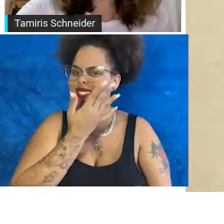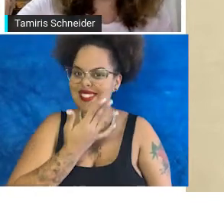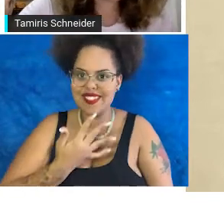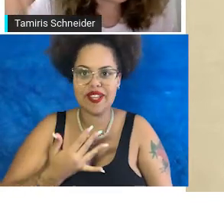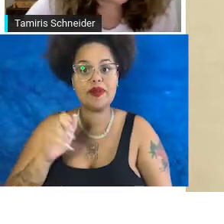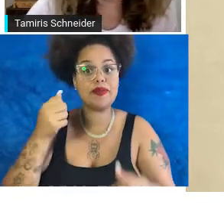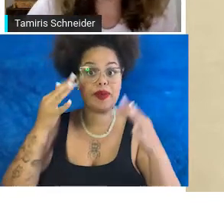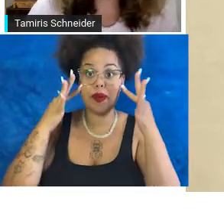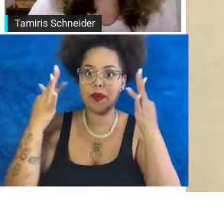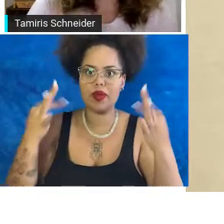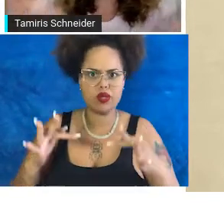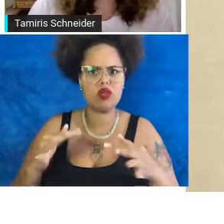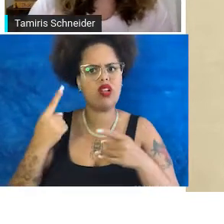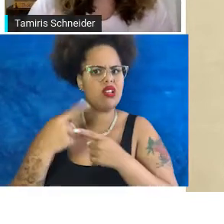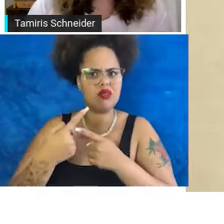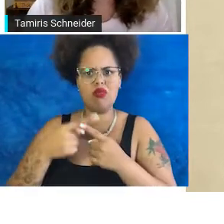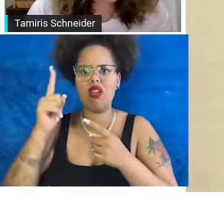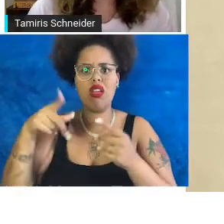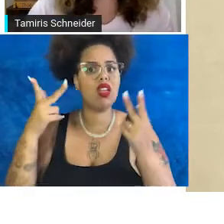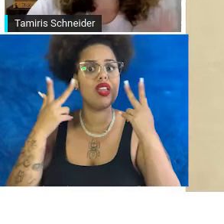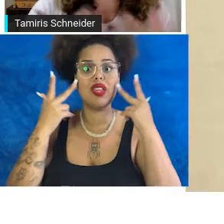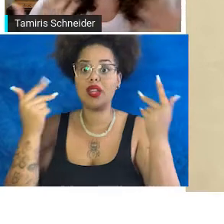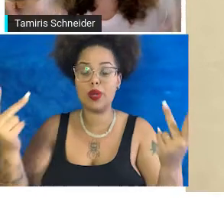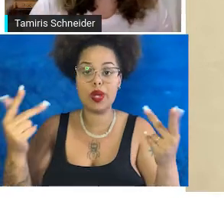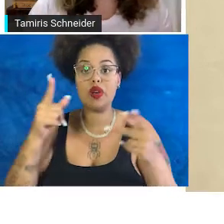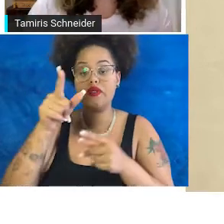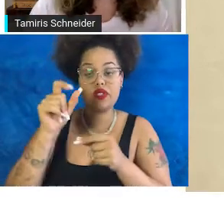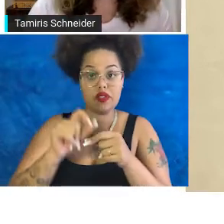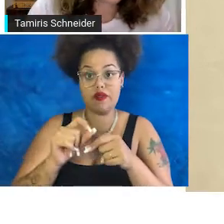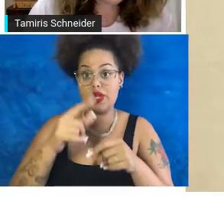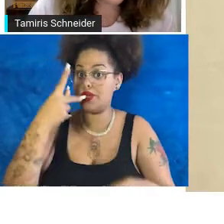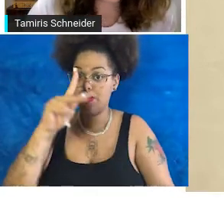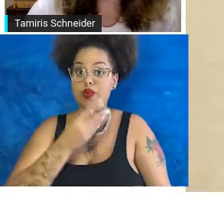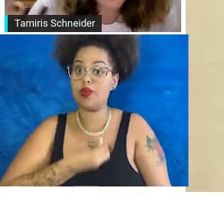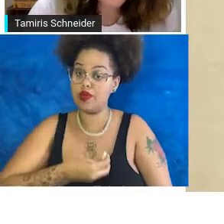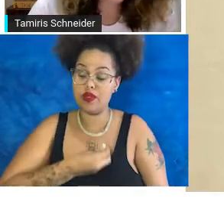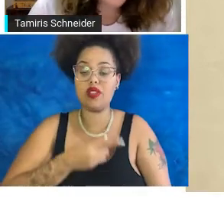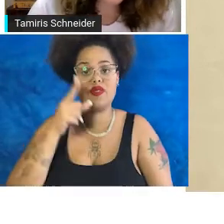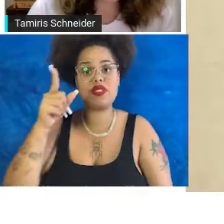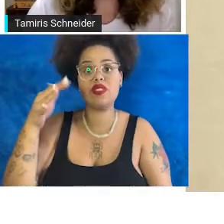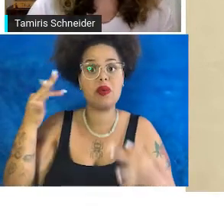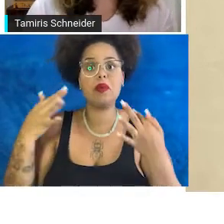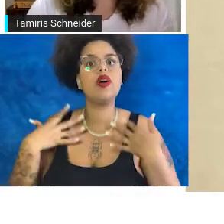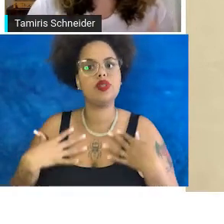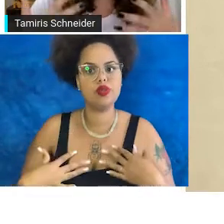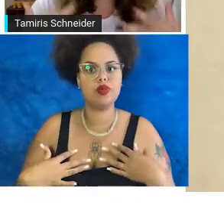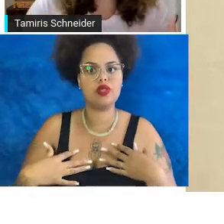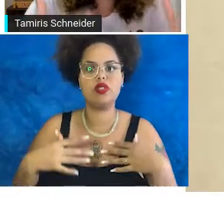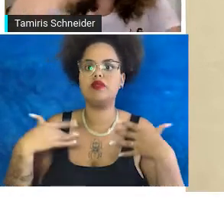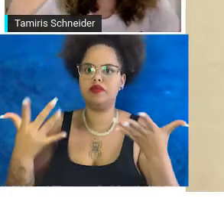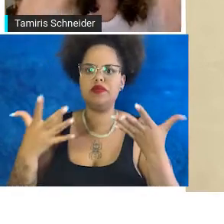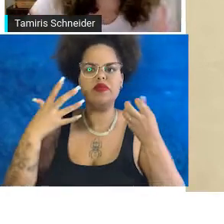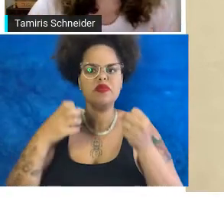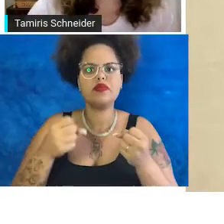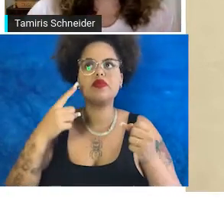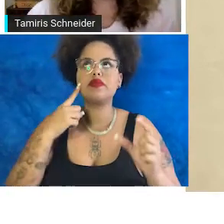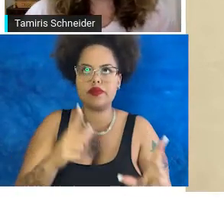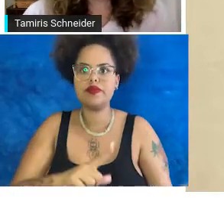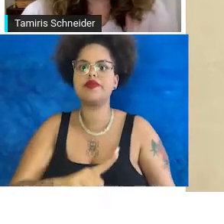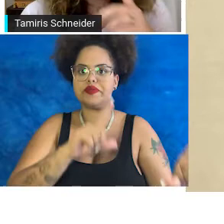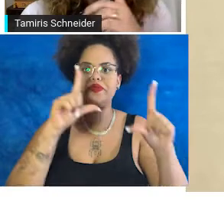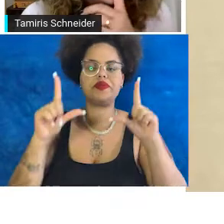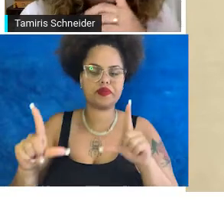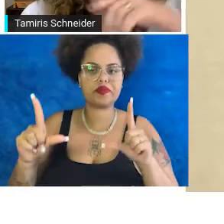ter algo machucado, porque isso é natural. Se você faz isso na sua vida, você se machuca. Então vamos imprimir isso na tela,